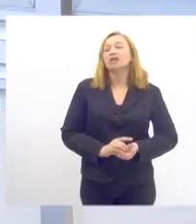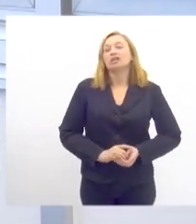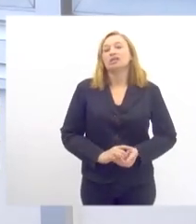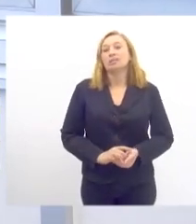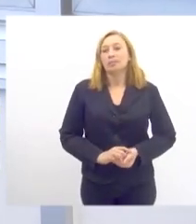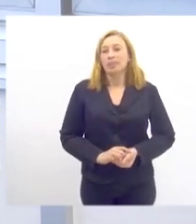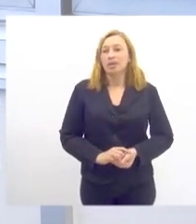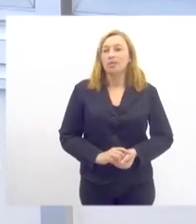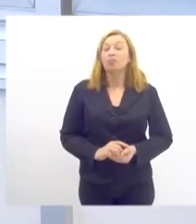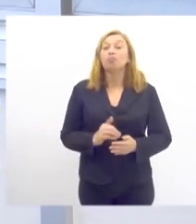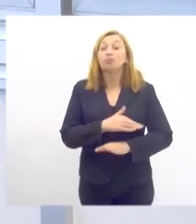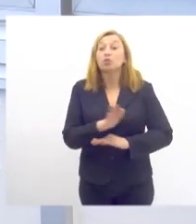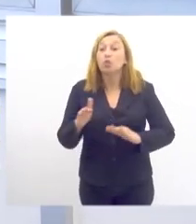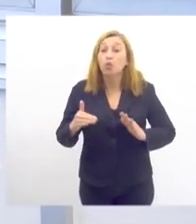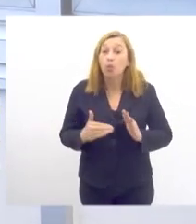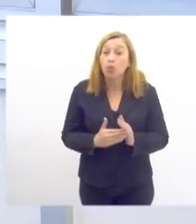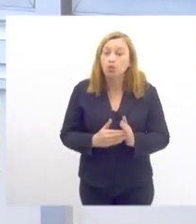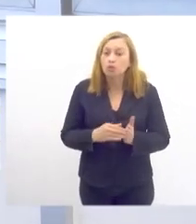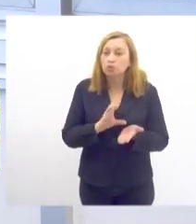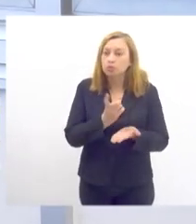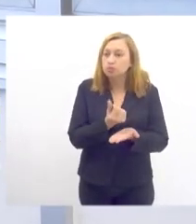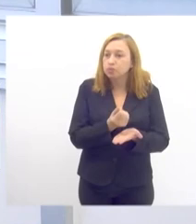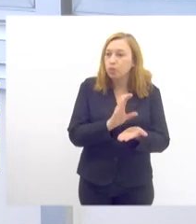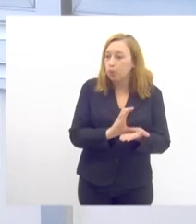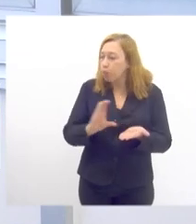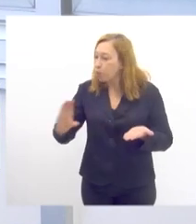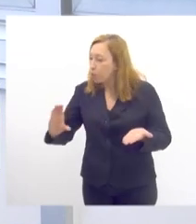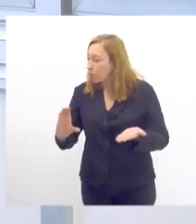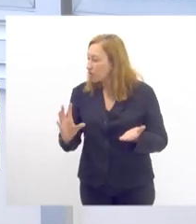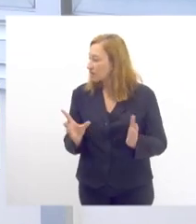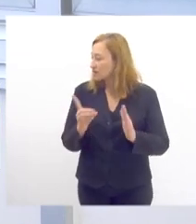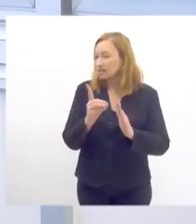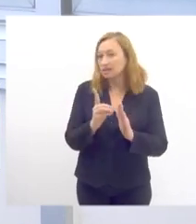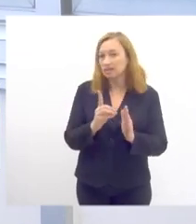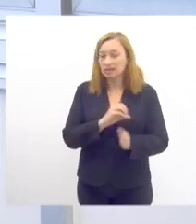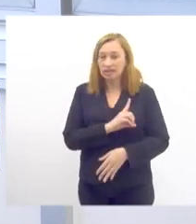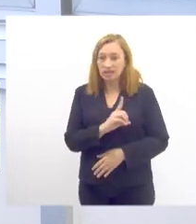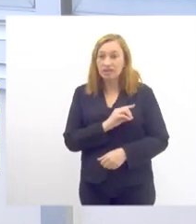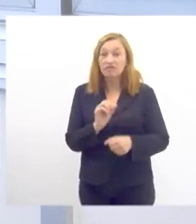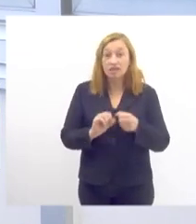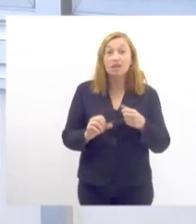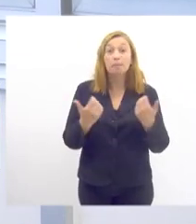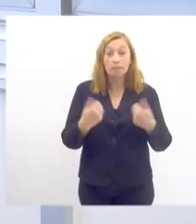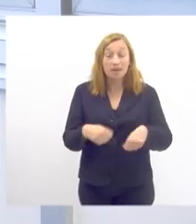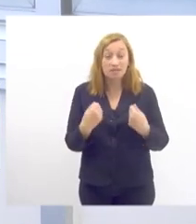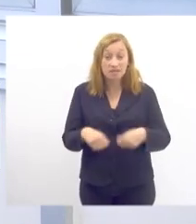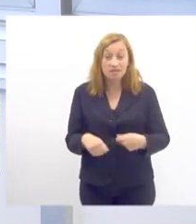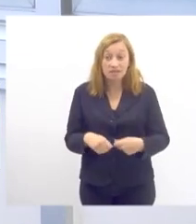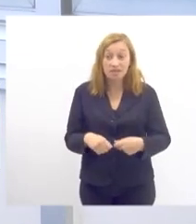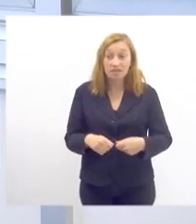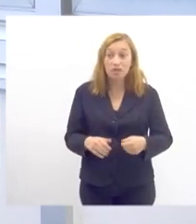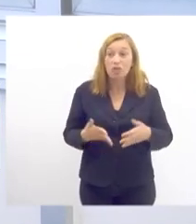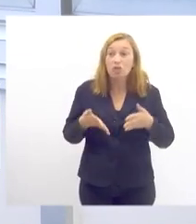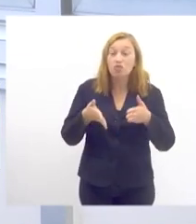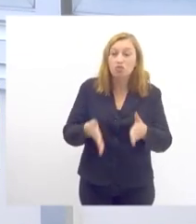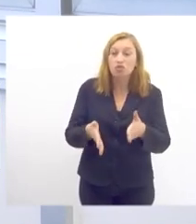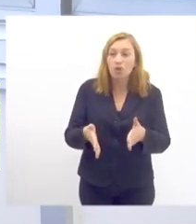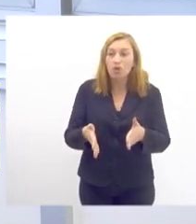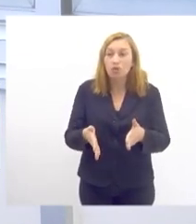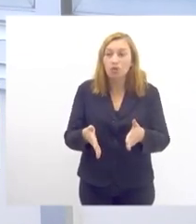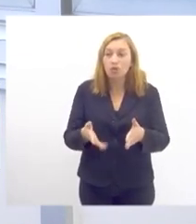seja, todo o repasse que o Detran venha a fazer, ele tem que ter como alvo uma